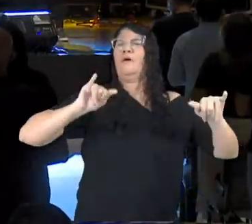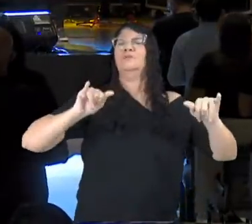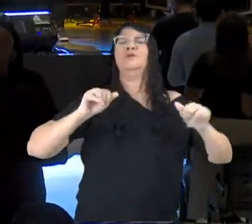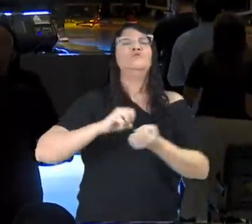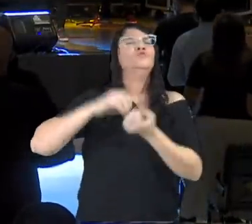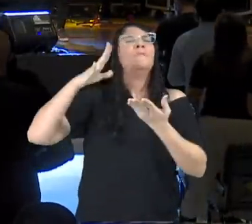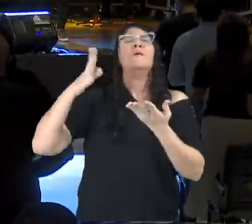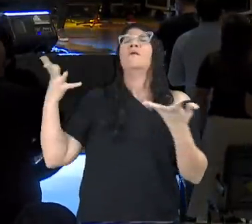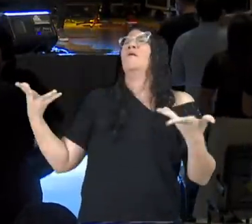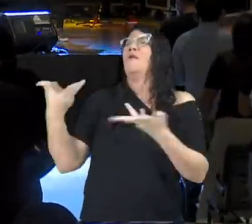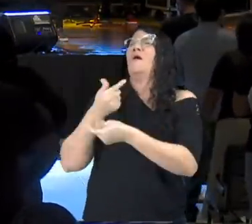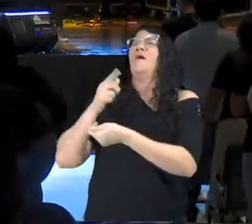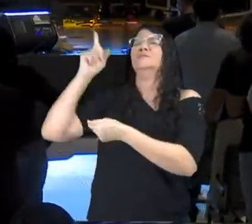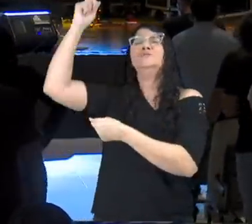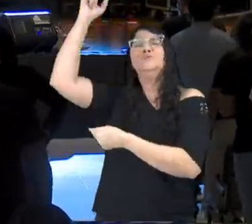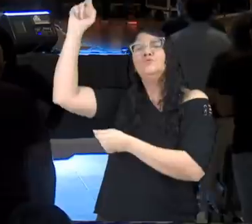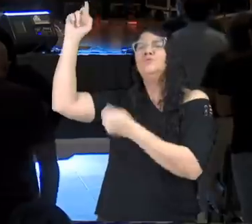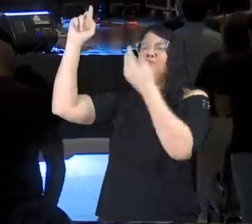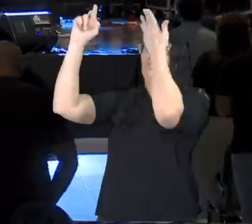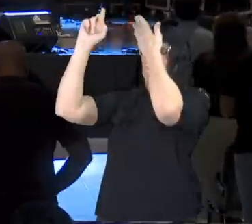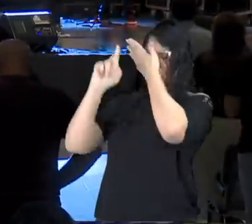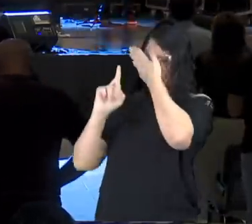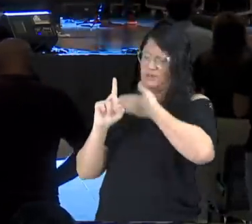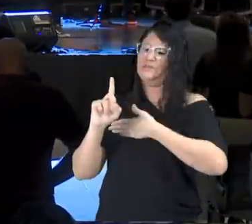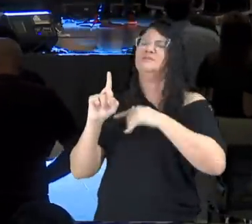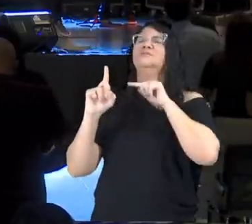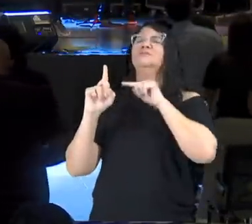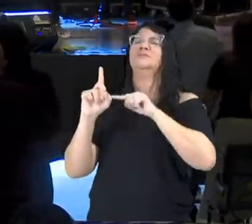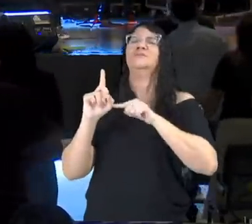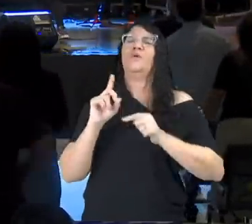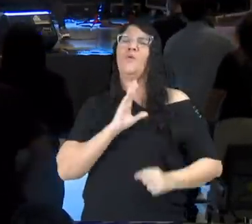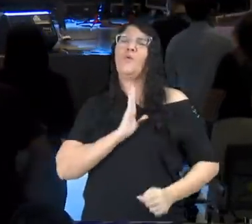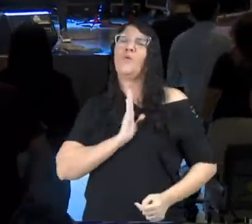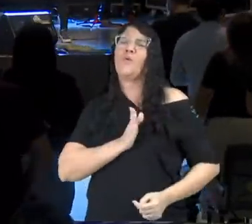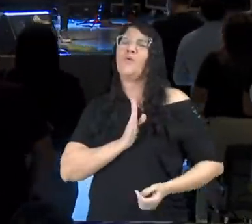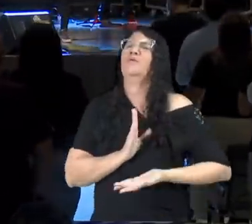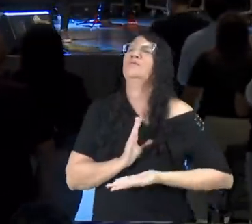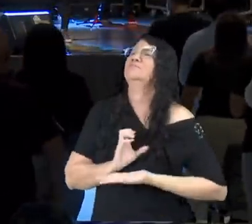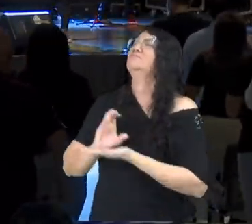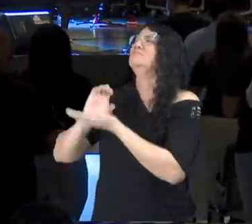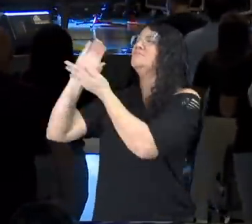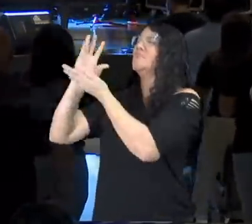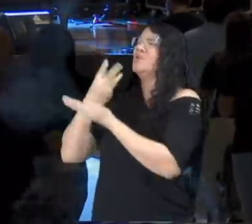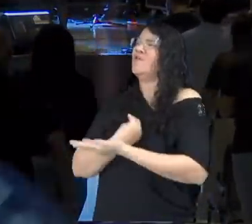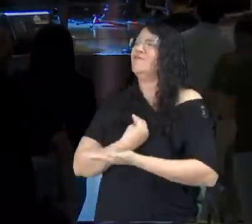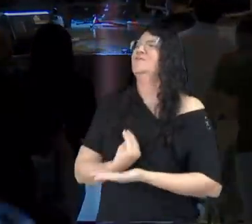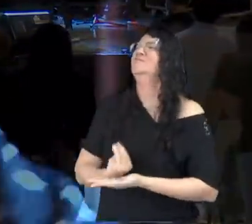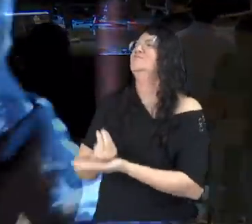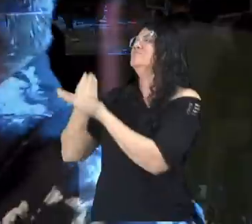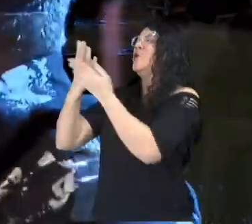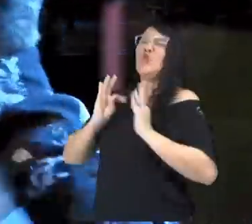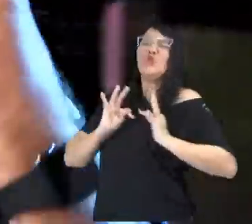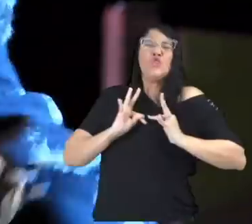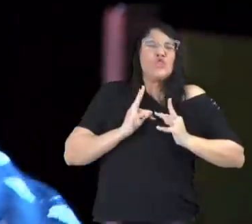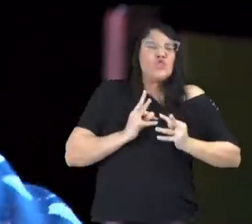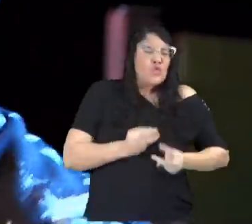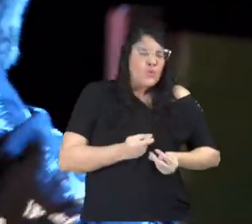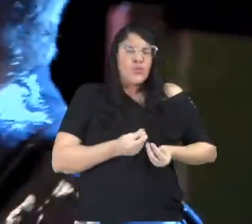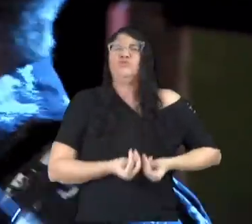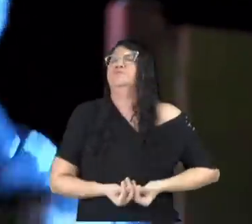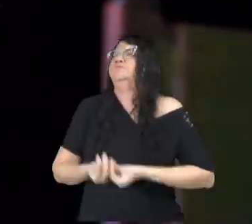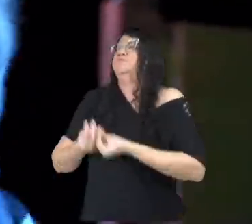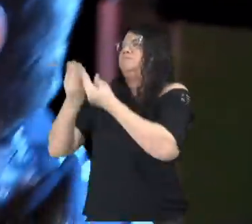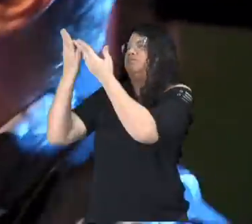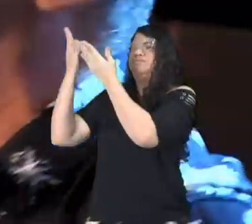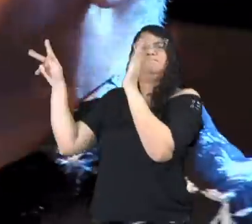nosso coração, a ti a nossa vida, a tu tudo que nós somos e tudo que nós temos, entregamos